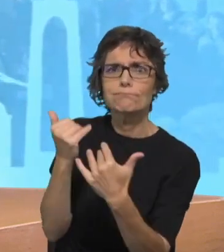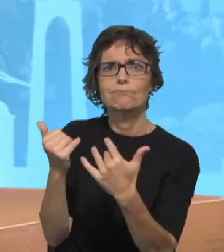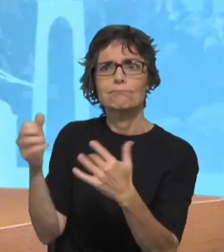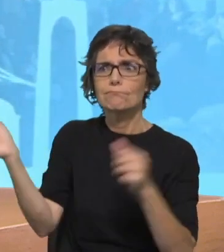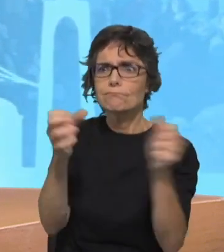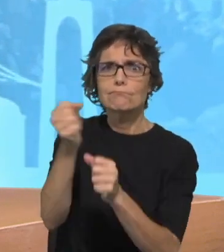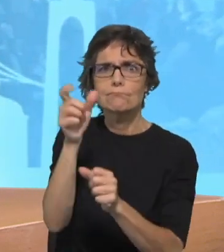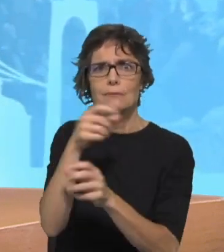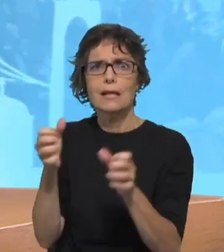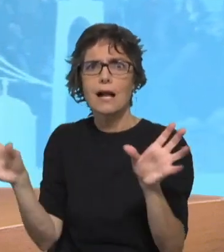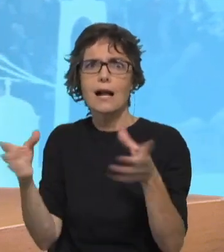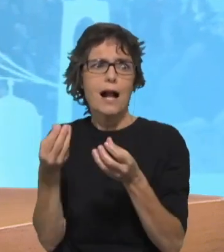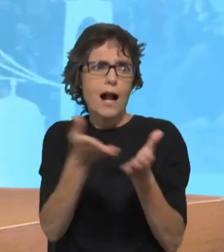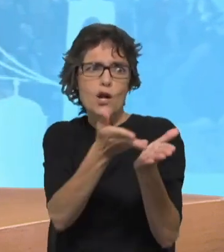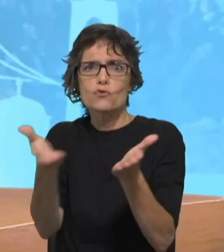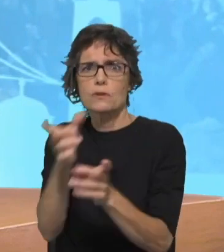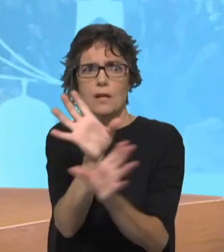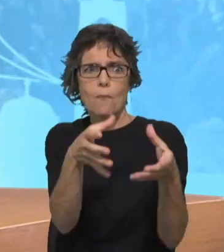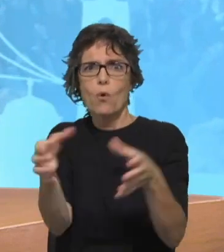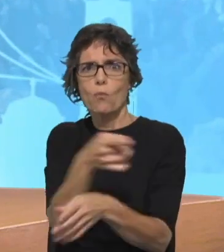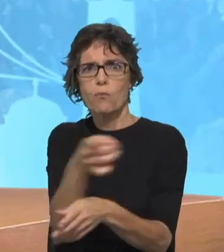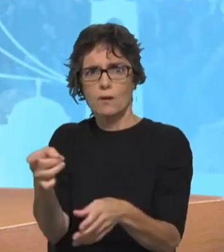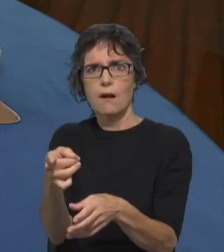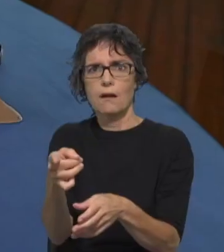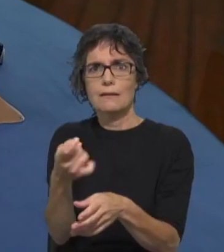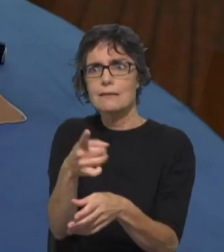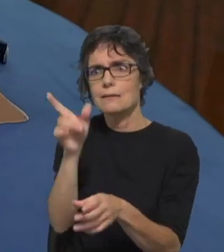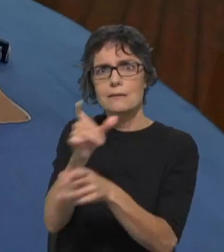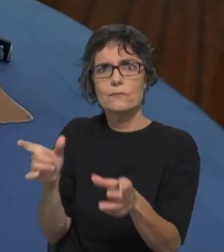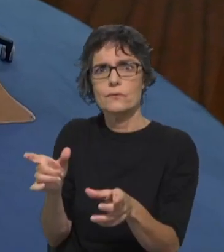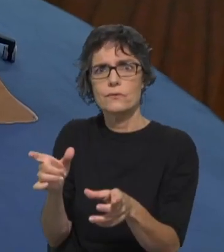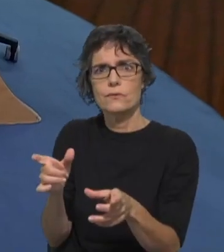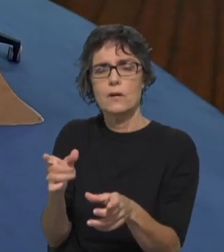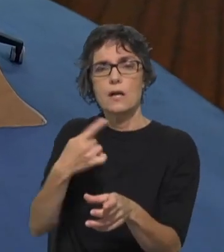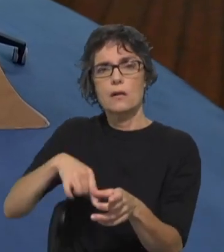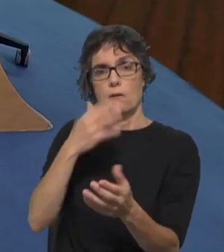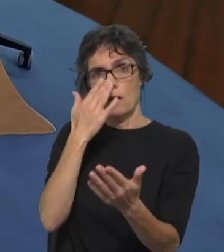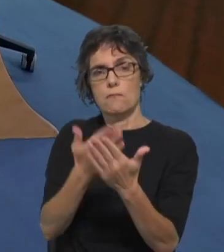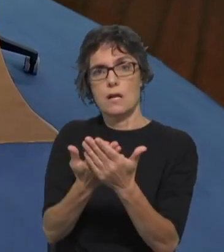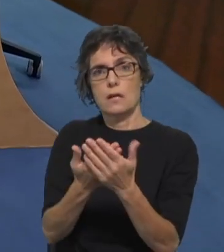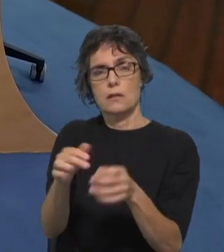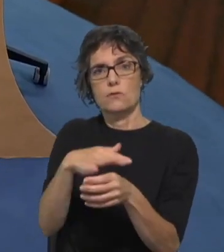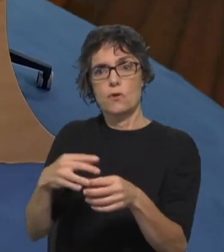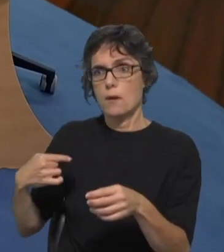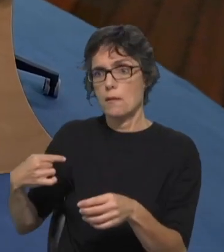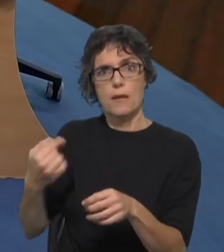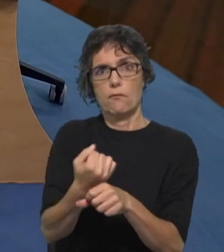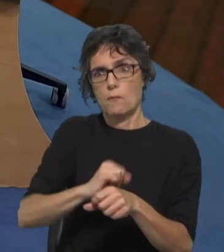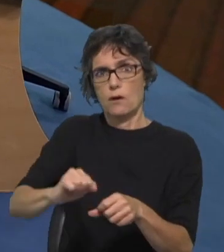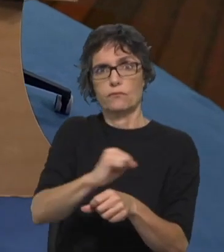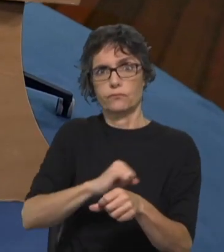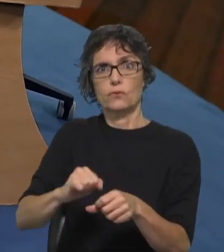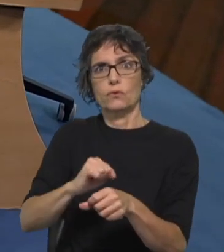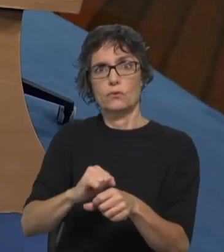estas comunidades que são perseguidas. Porque muitas vezes, e isso também, nós constatamos isso no dia-a-dia, no nosso trabalho, e o